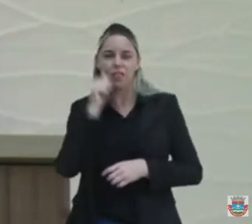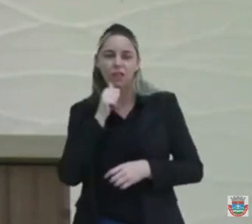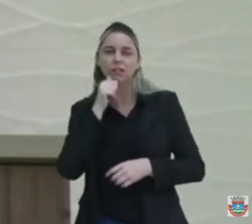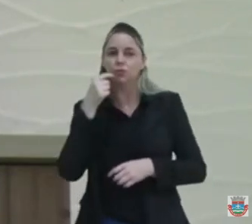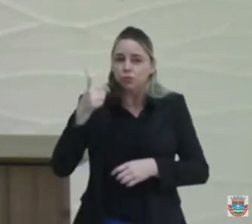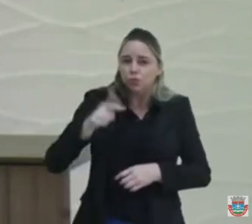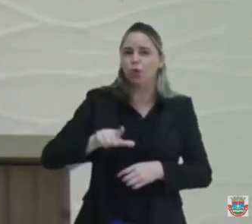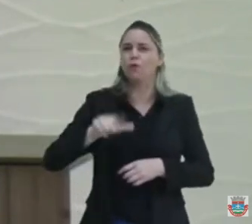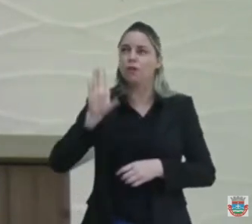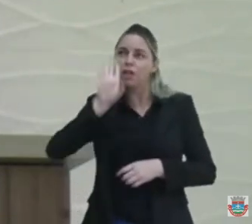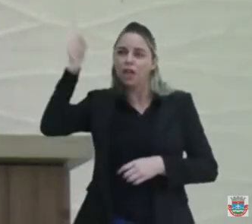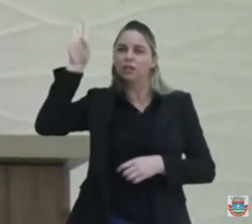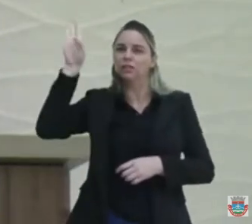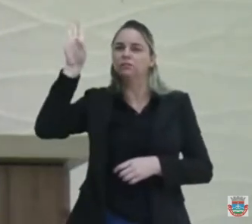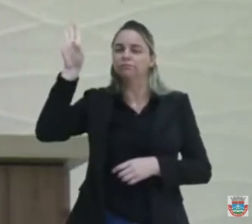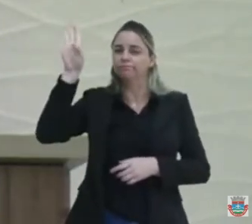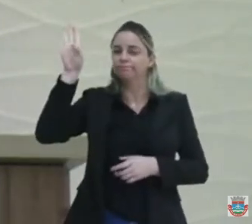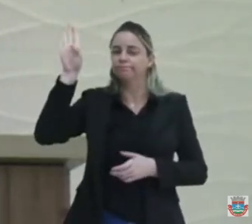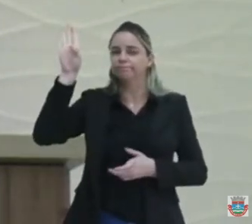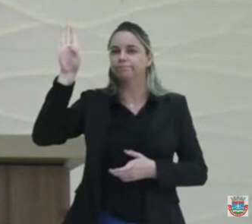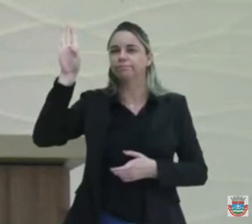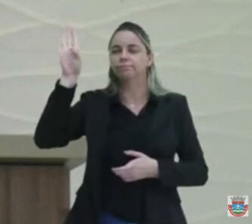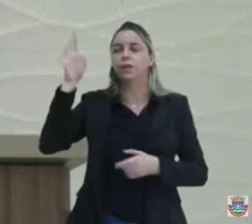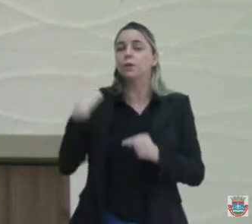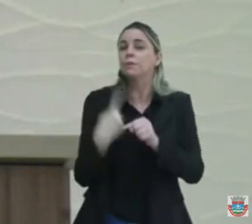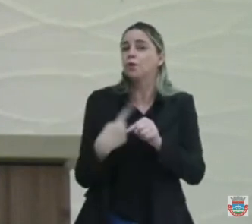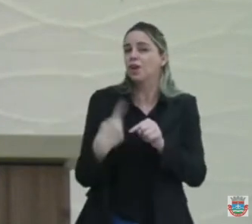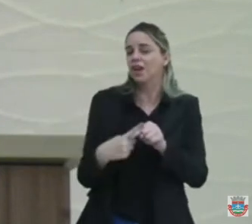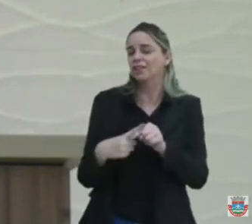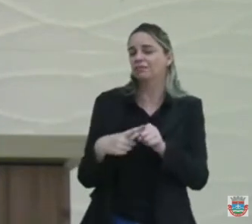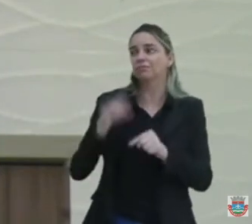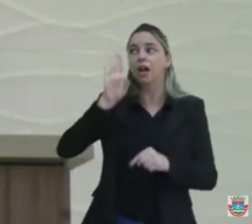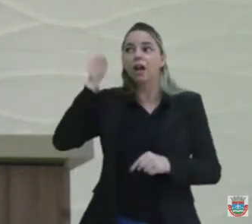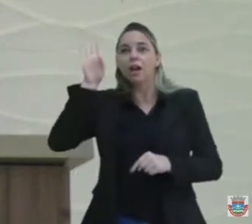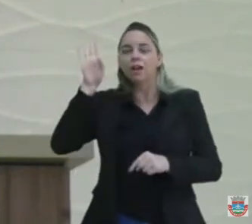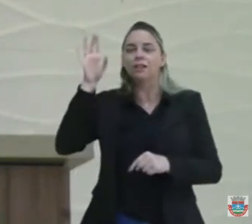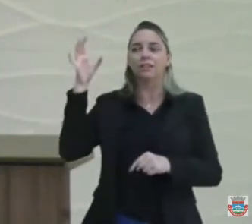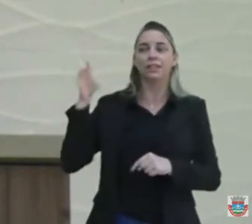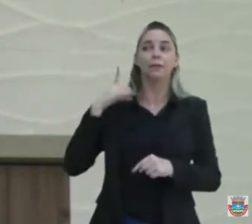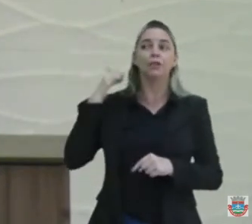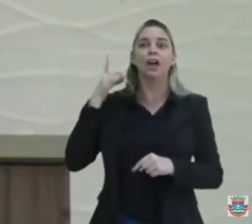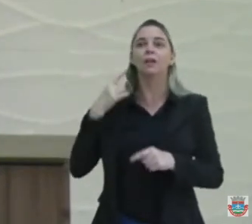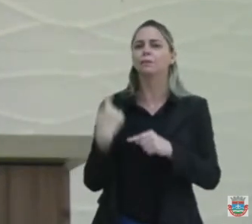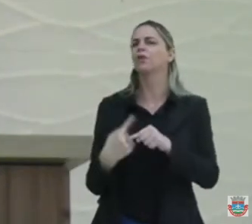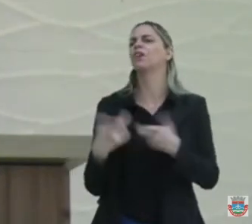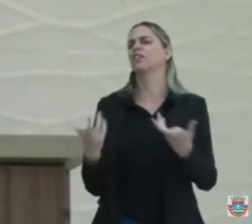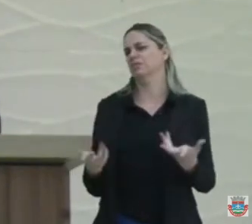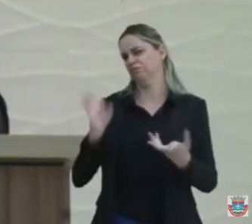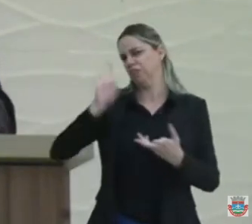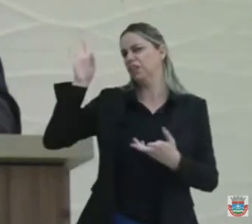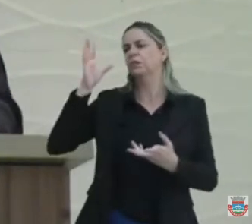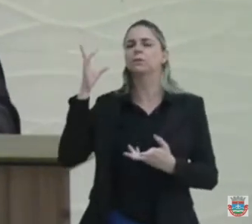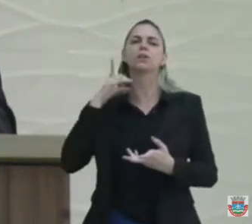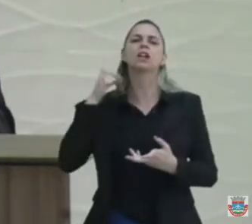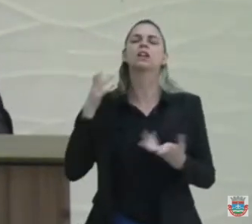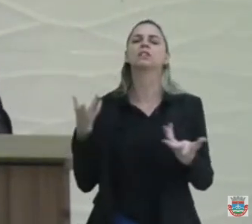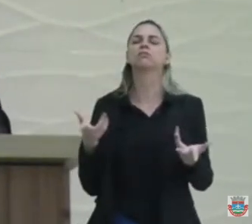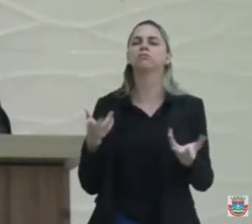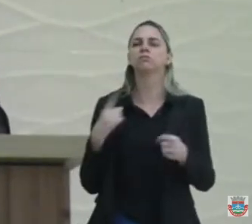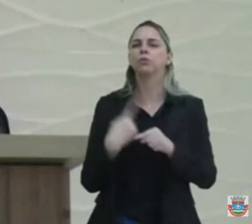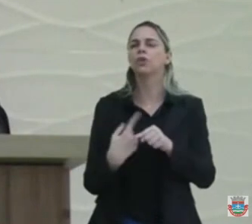ela vai ser candidata a prefeita, por que ela se candidatou a deputada? Isso é chamada